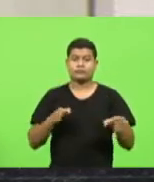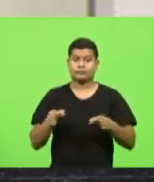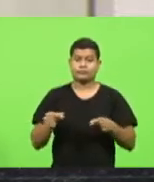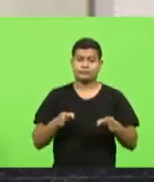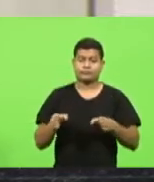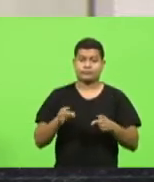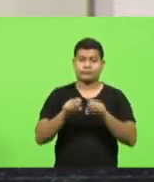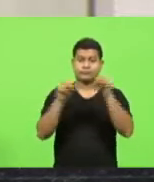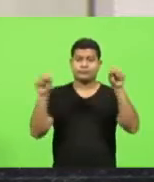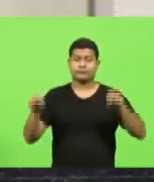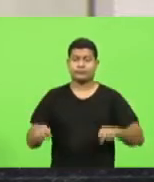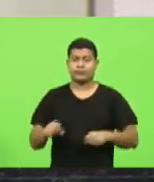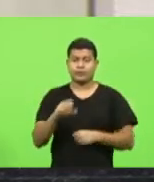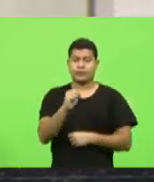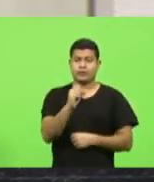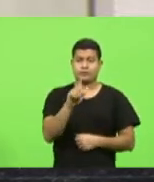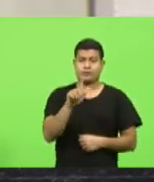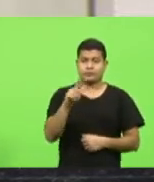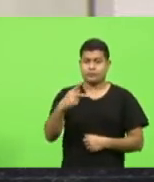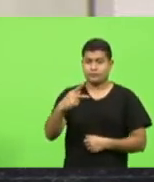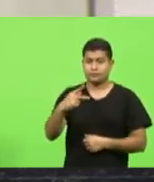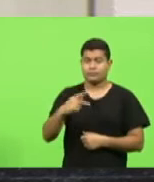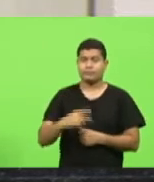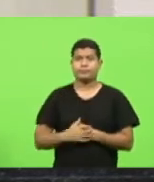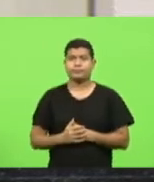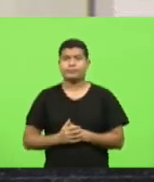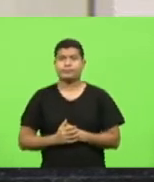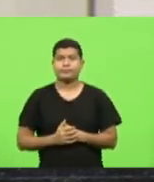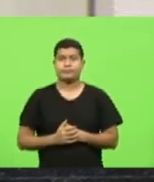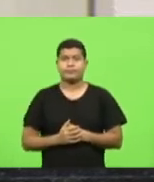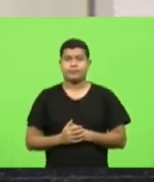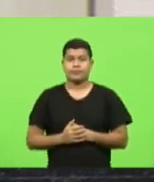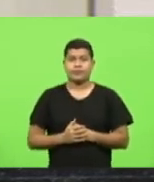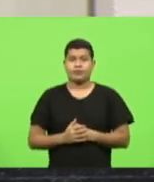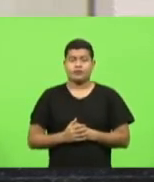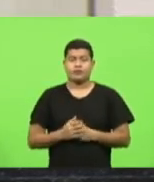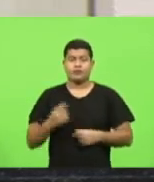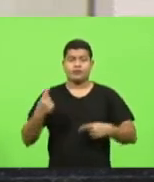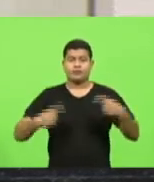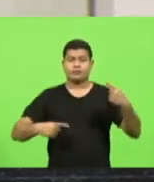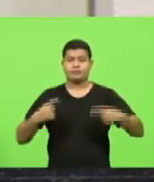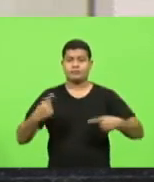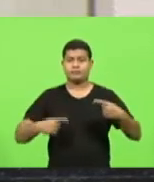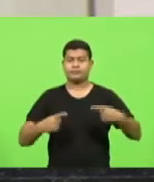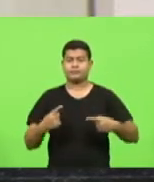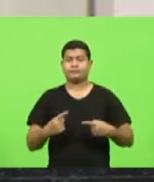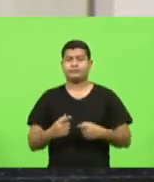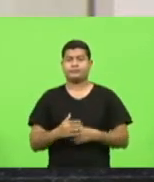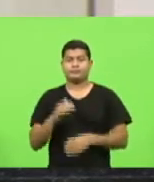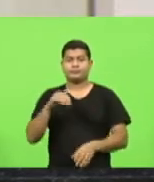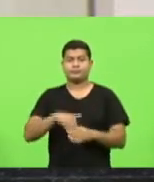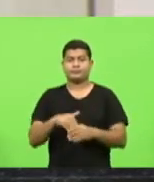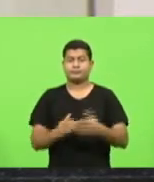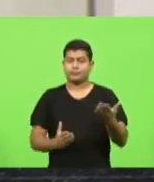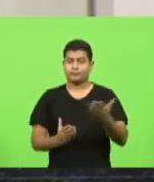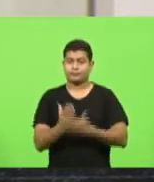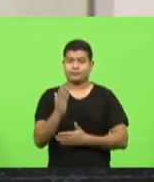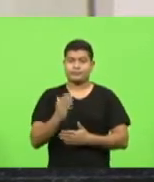SGP em discussão em votação aprovado